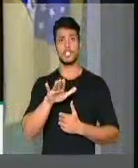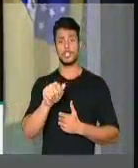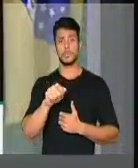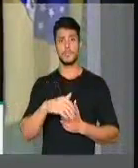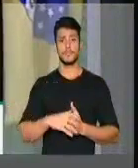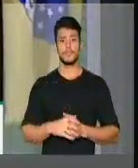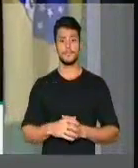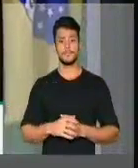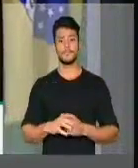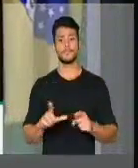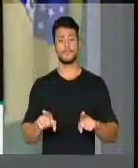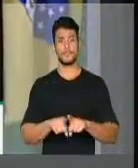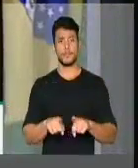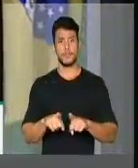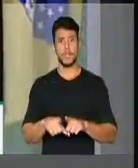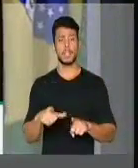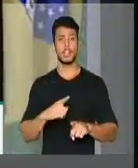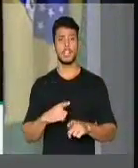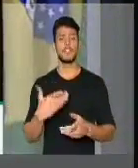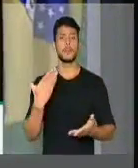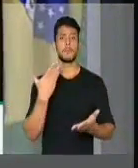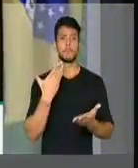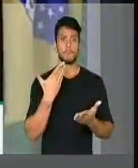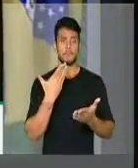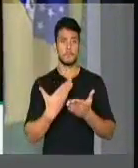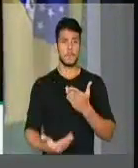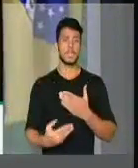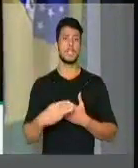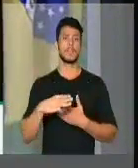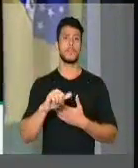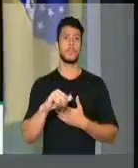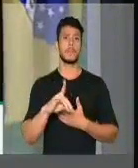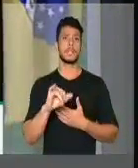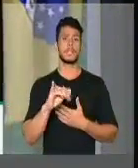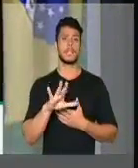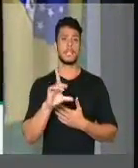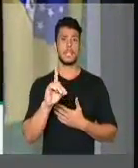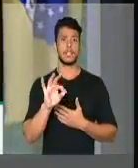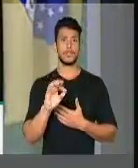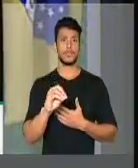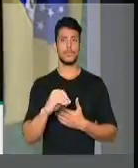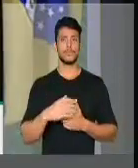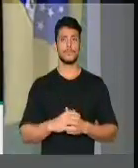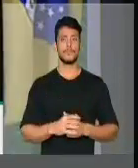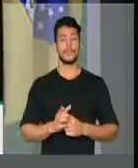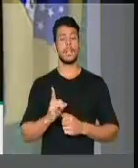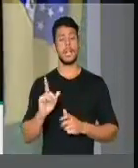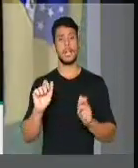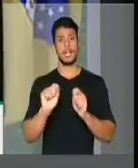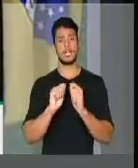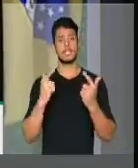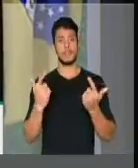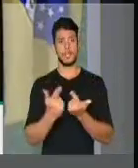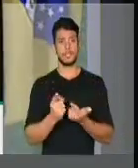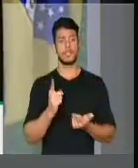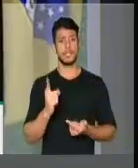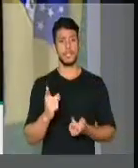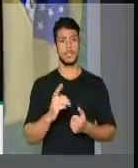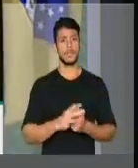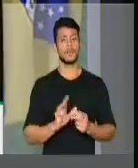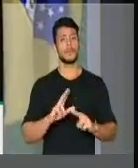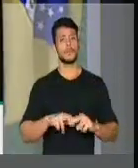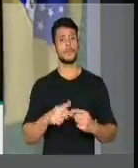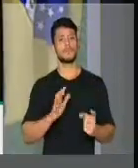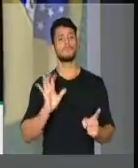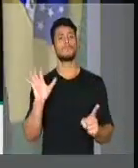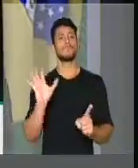também caçado pela Assembleia Legislativa do meu Estado, por força da